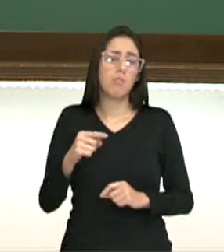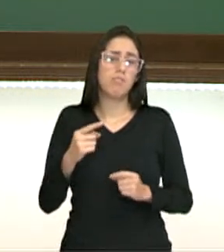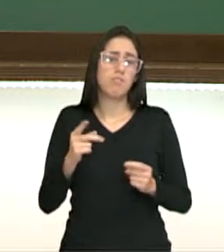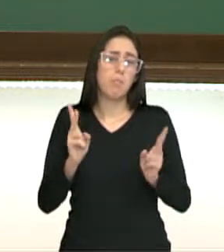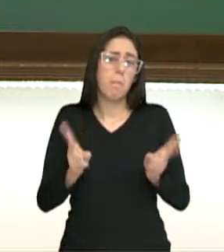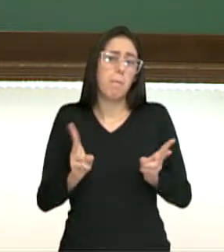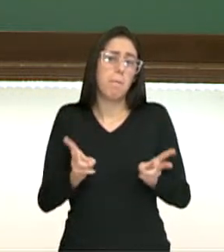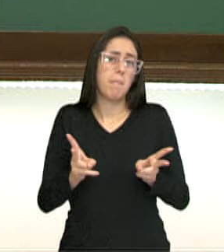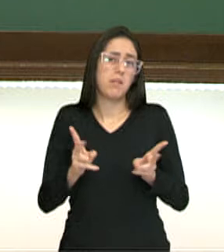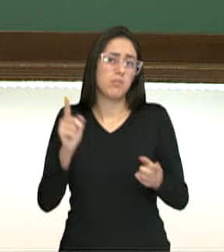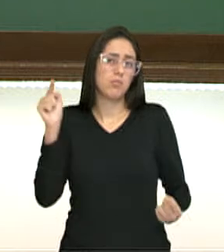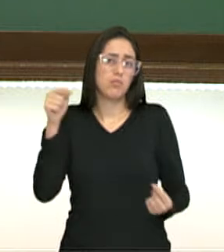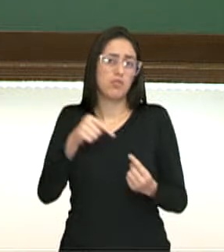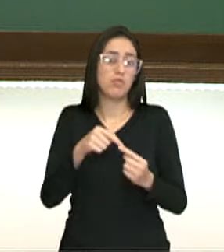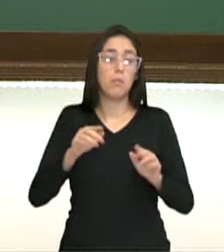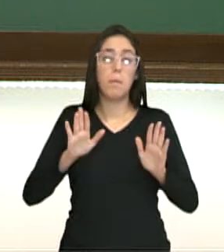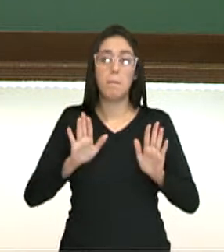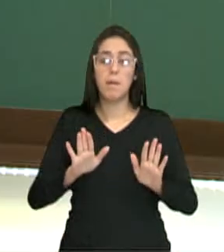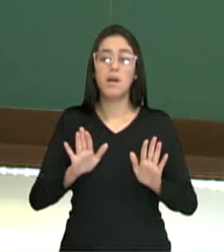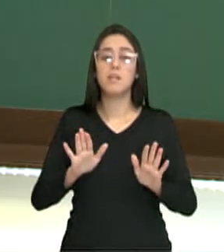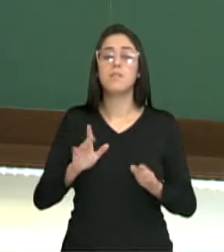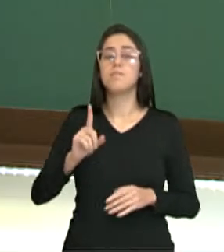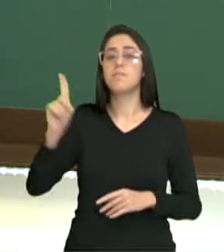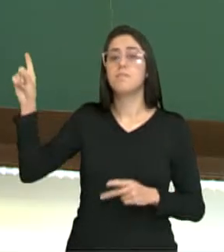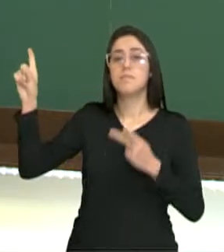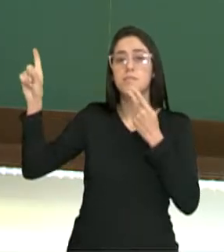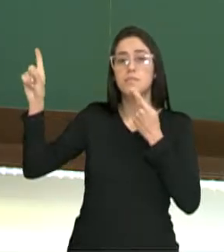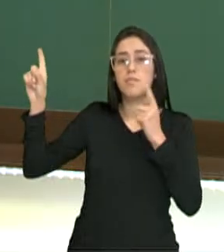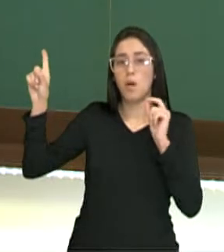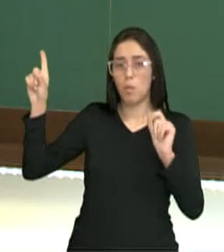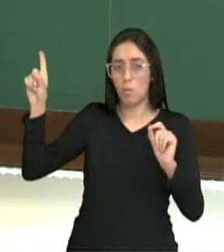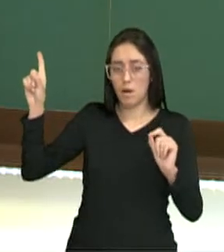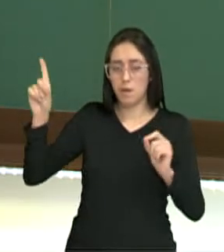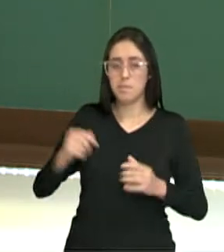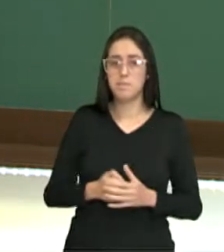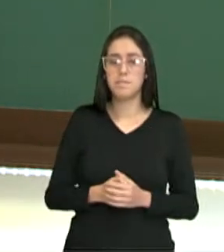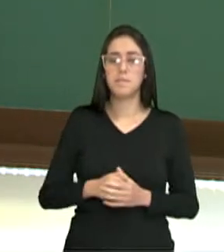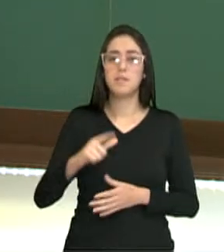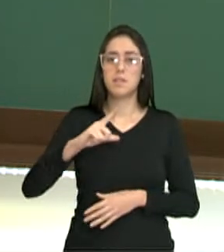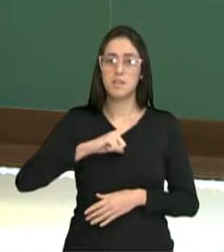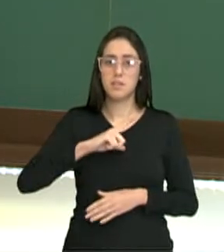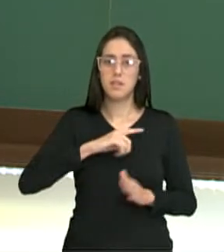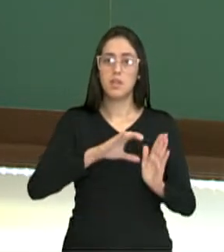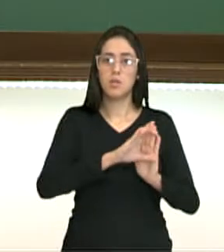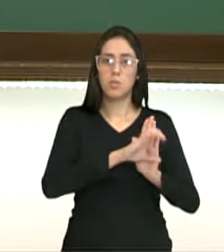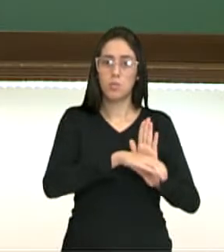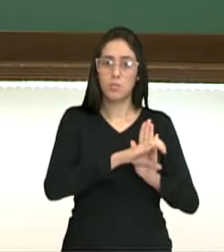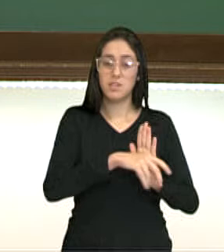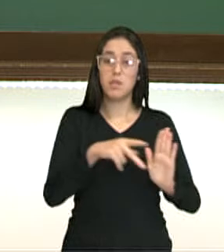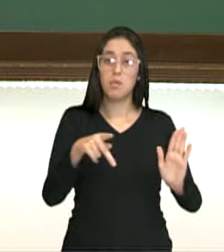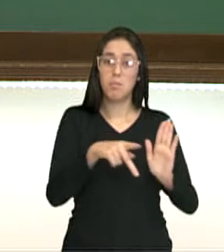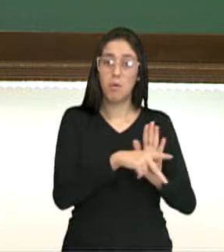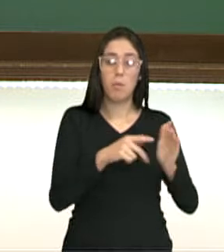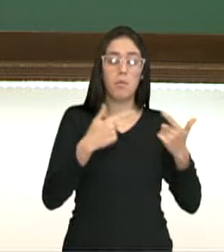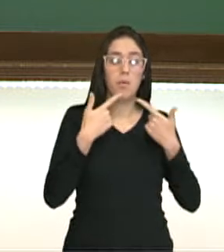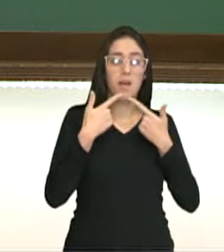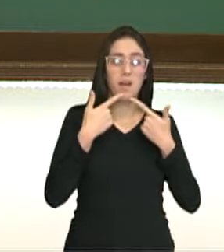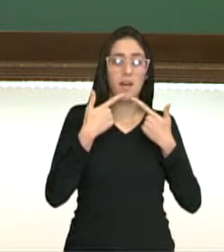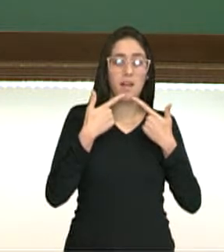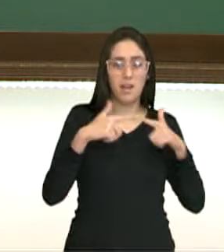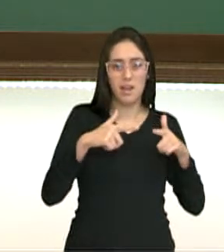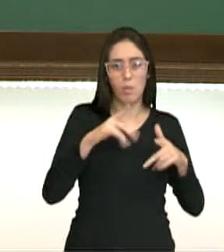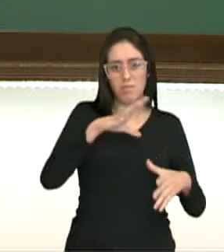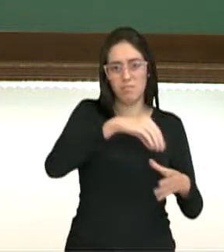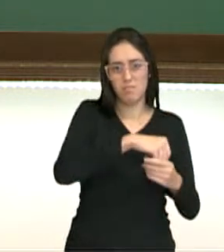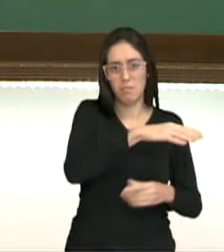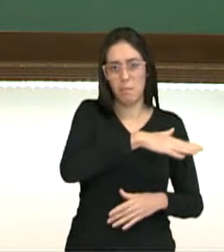está falando aqui? Que o conceito, ele é próprio da língua matemática, porém, ele serve